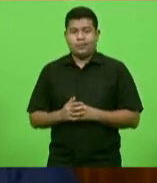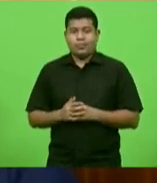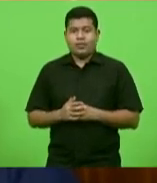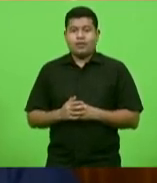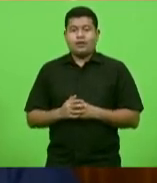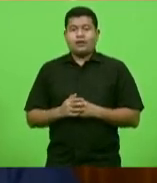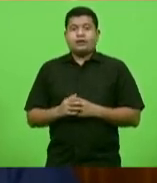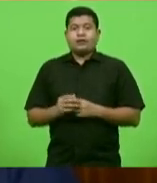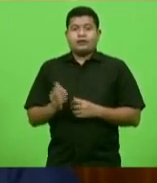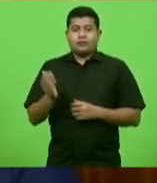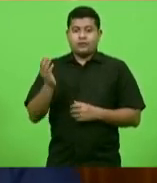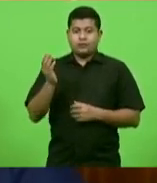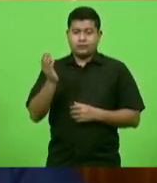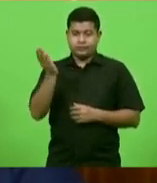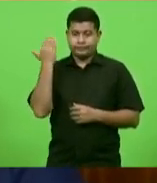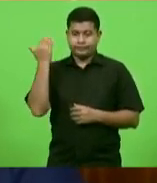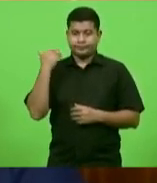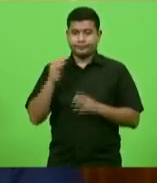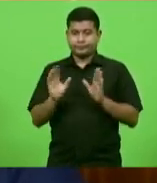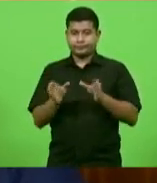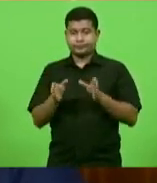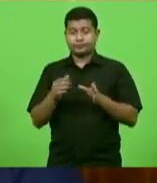de a época estar concluída,